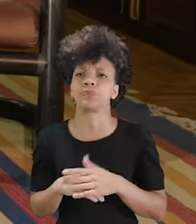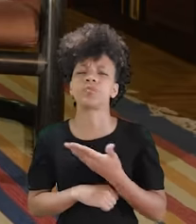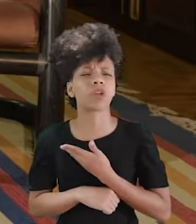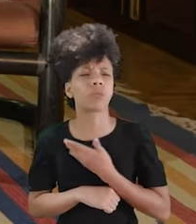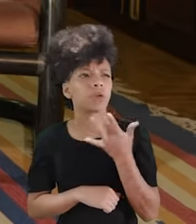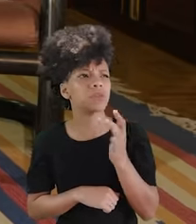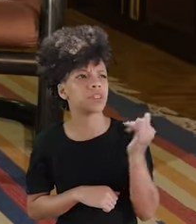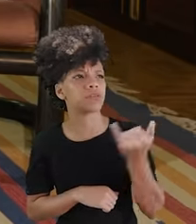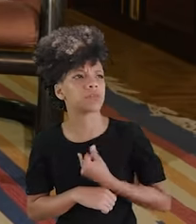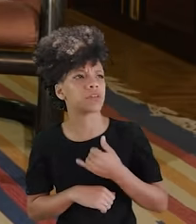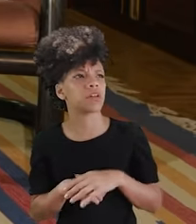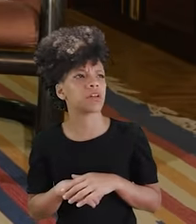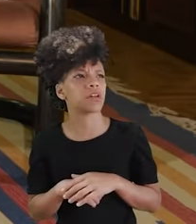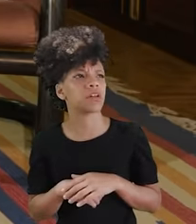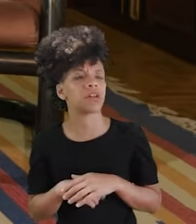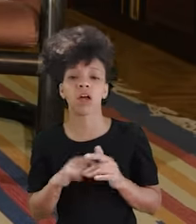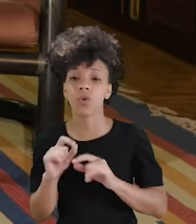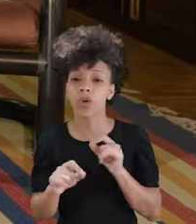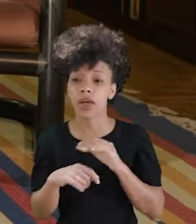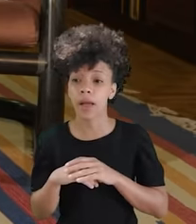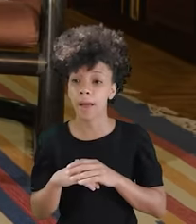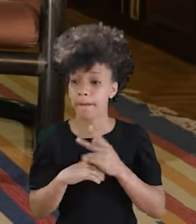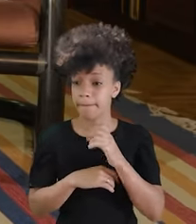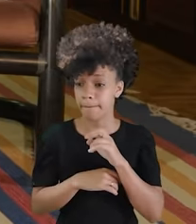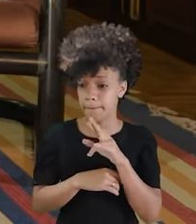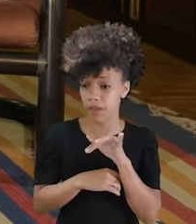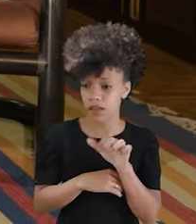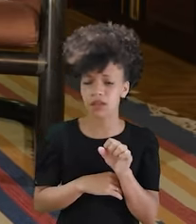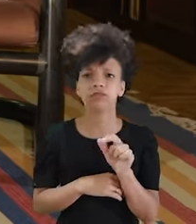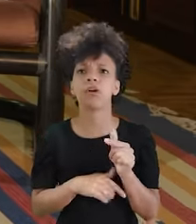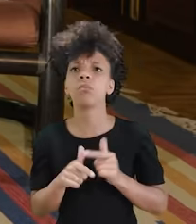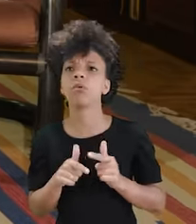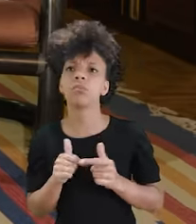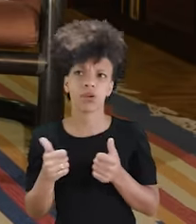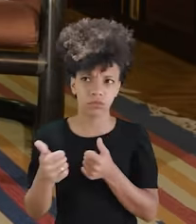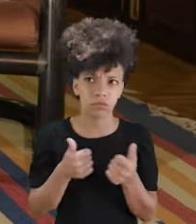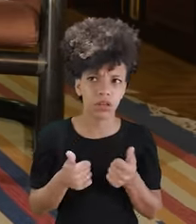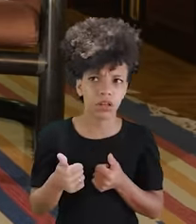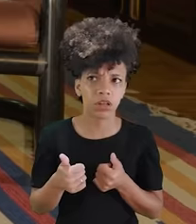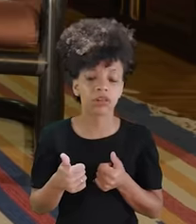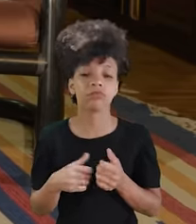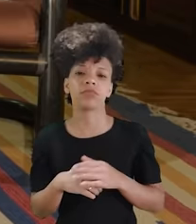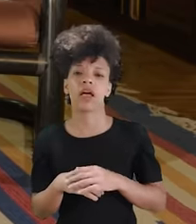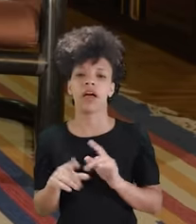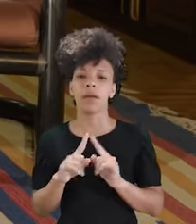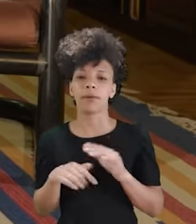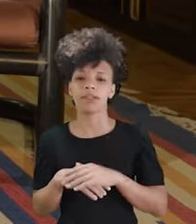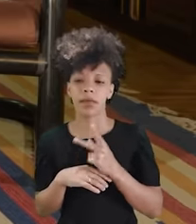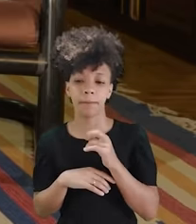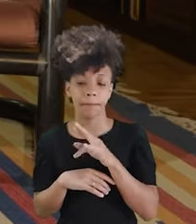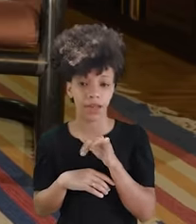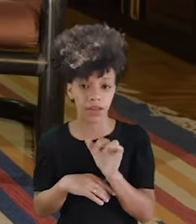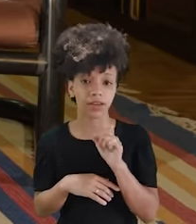conversando com um amigo meu que ele não sei quem foi que falou isso se estaria que fala que ele dá Perez Hilton vão ser um problema em vocês tão falando aí a